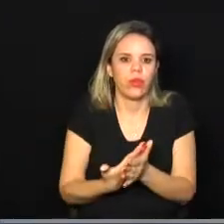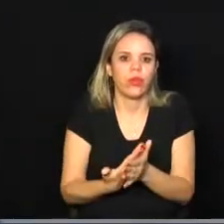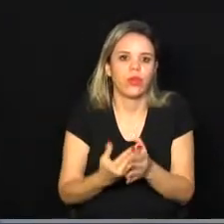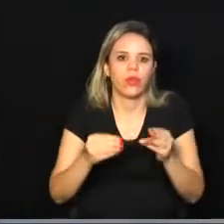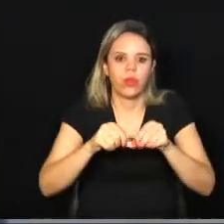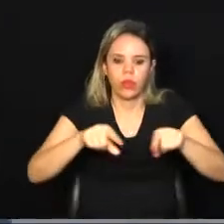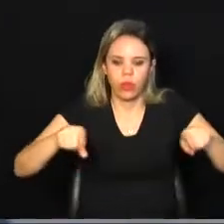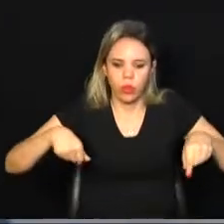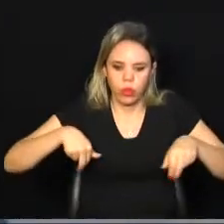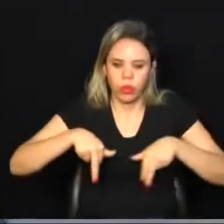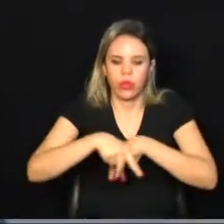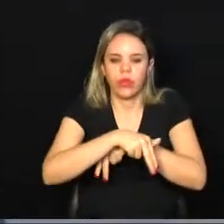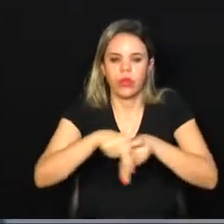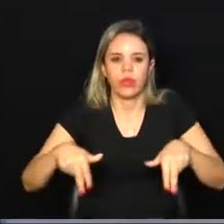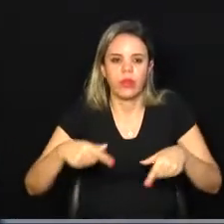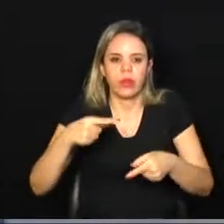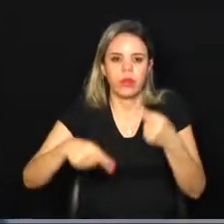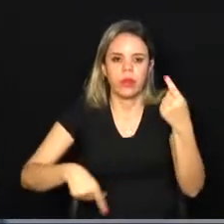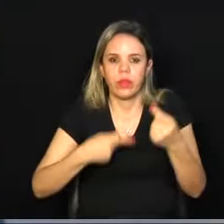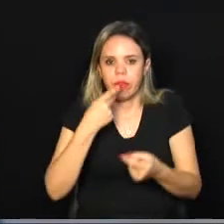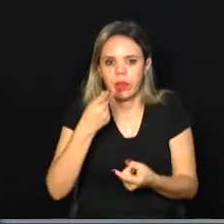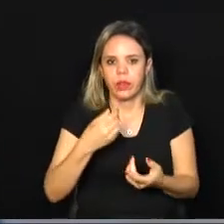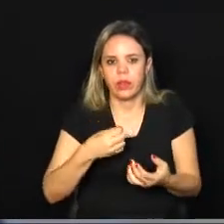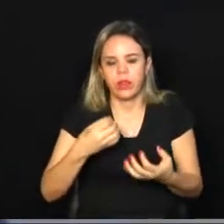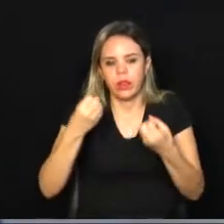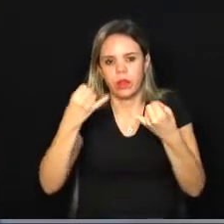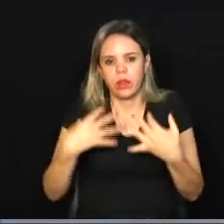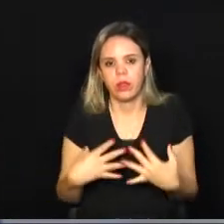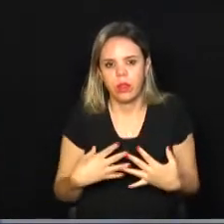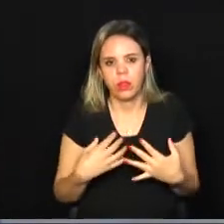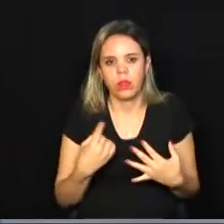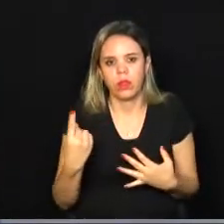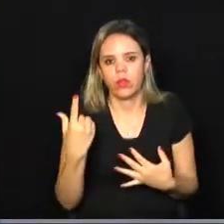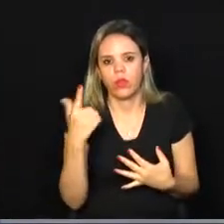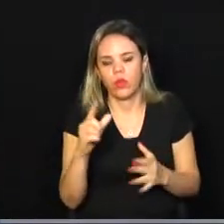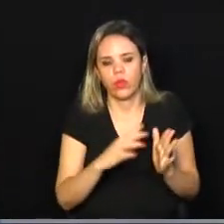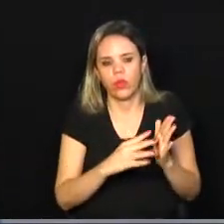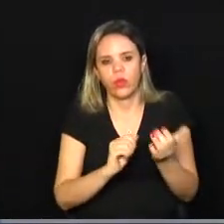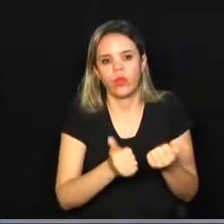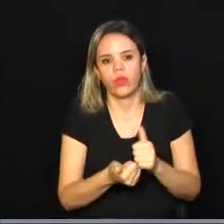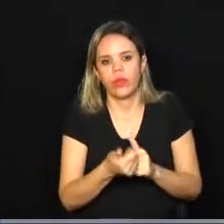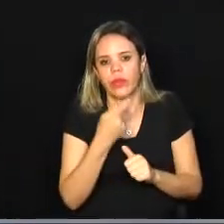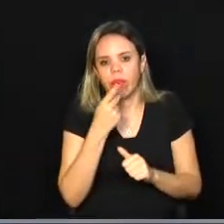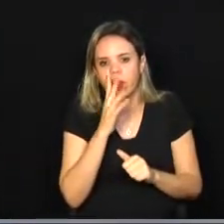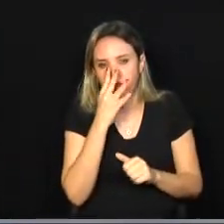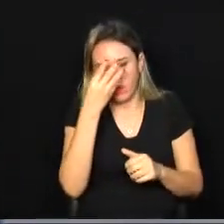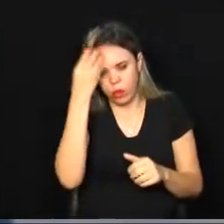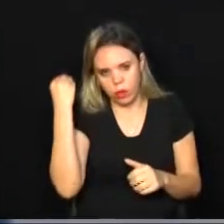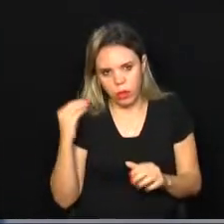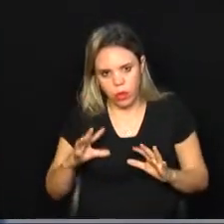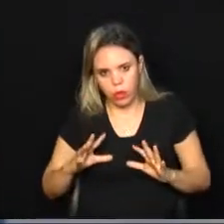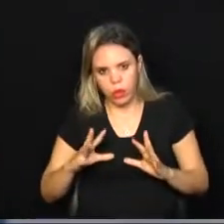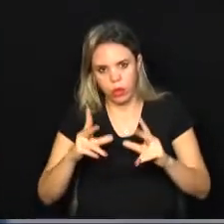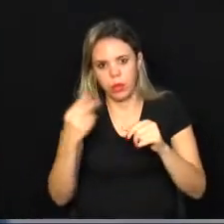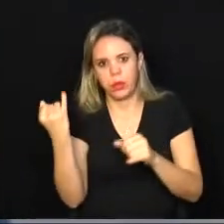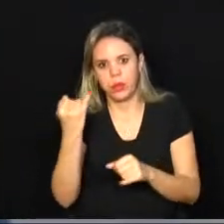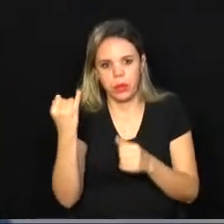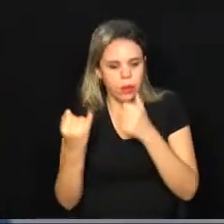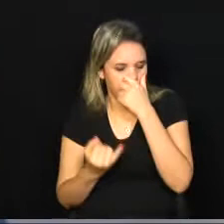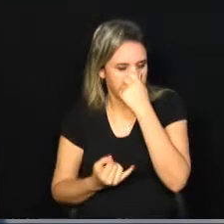terrestres. Então, assim, seria injusto da minha parte mencionar um ou outro atleta e deixar o outro de lado. Todos Tá. foram